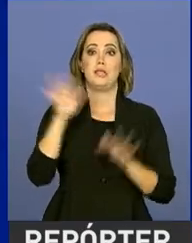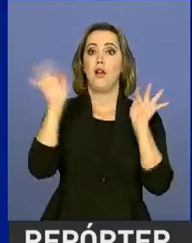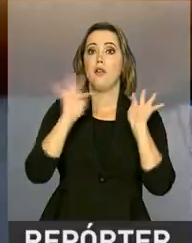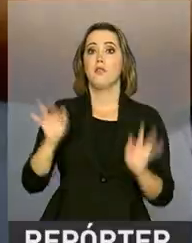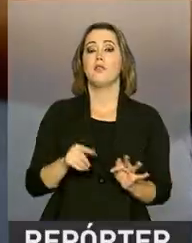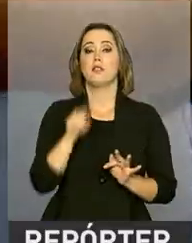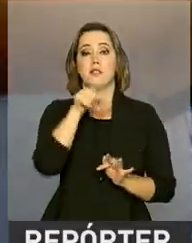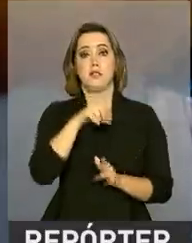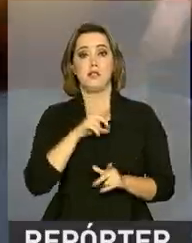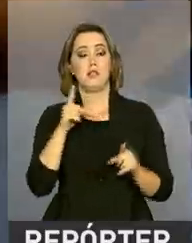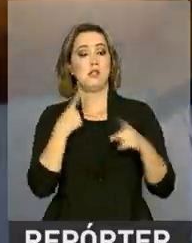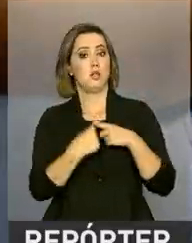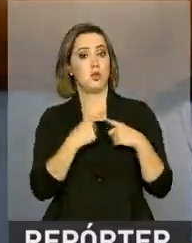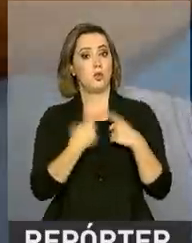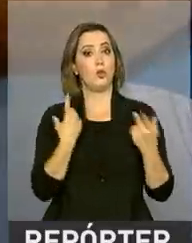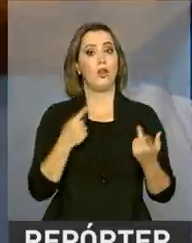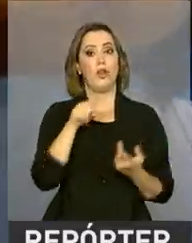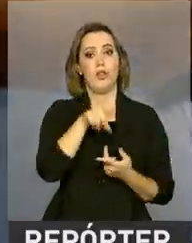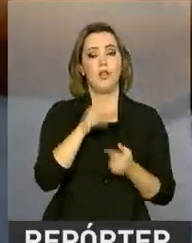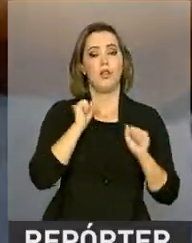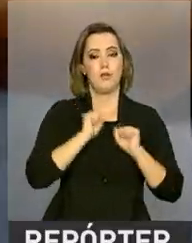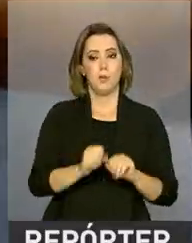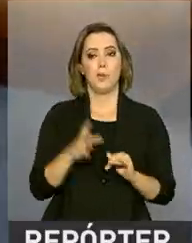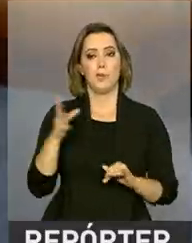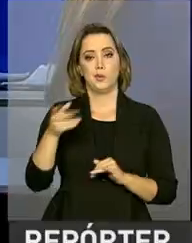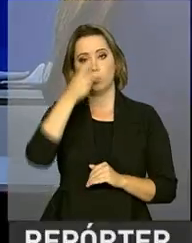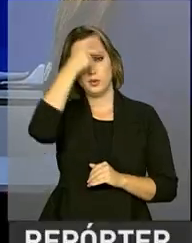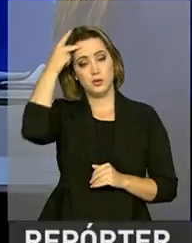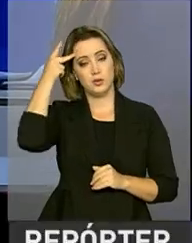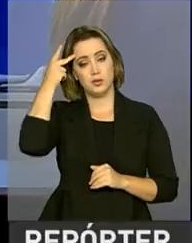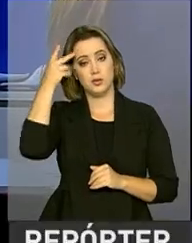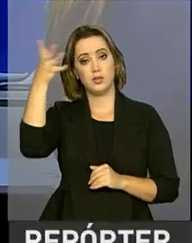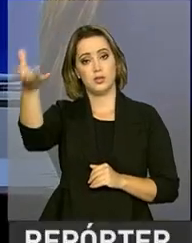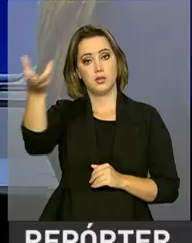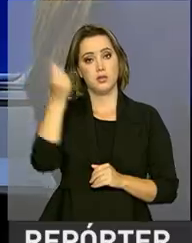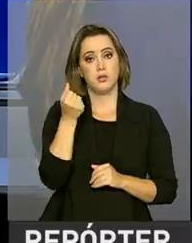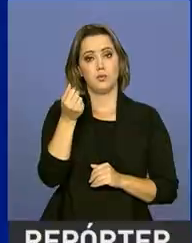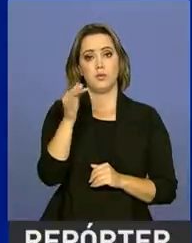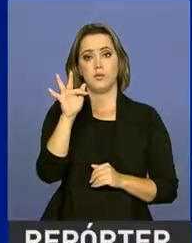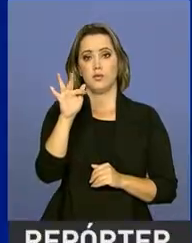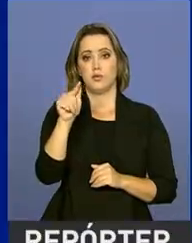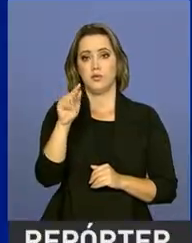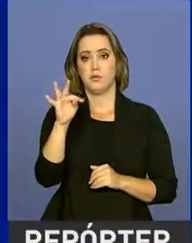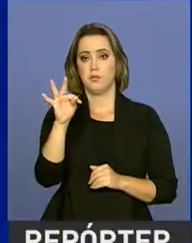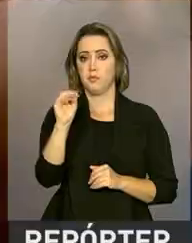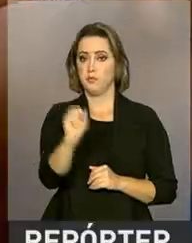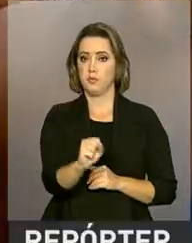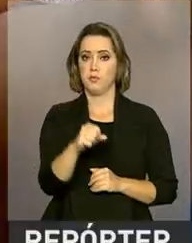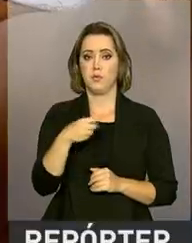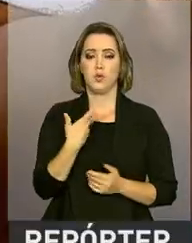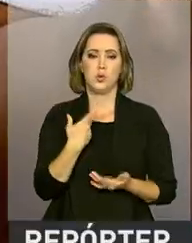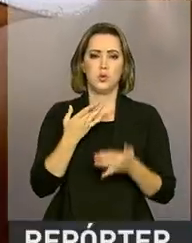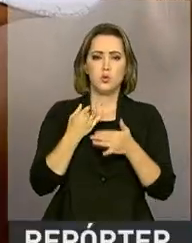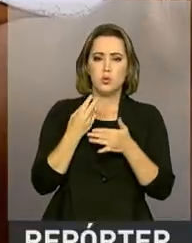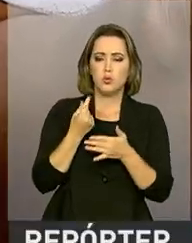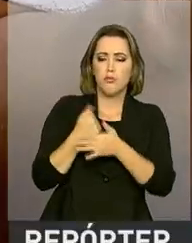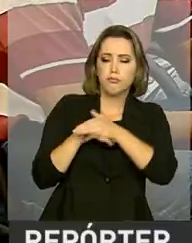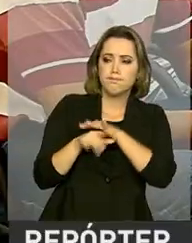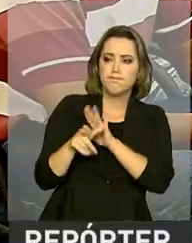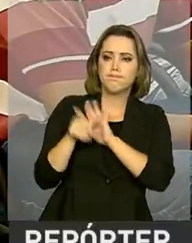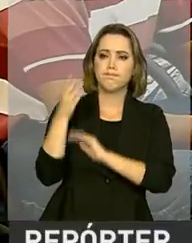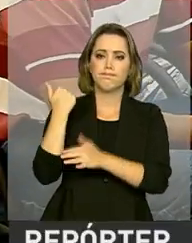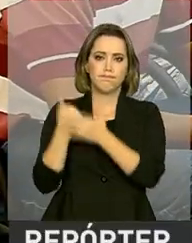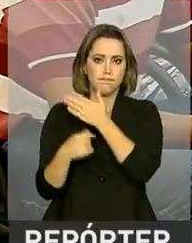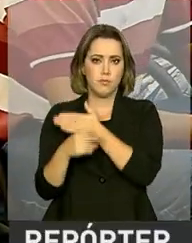vigilante tem um motivo ele está entre os trabalhadores que já podem sacar o fgts de contas inativas o